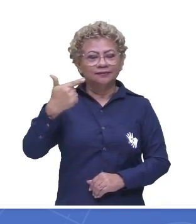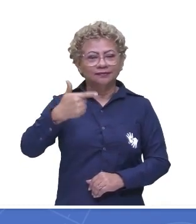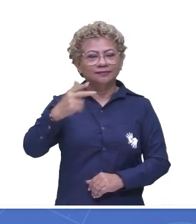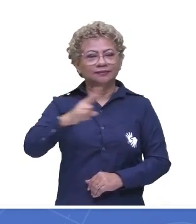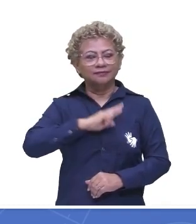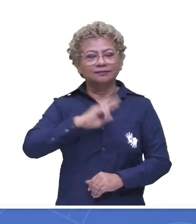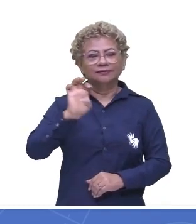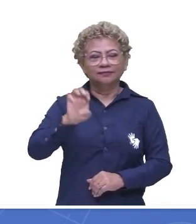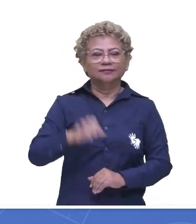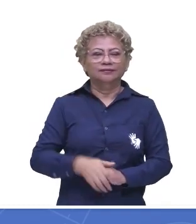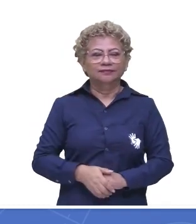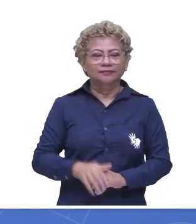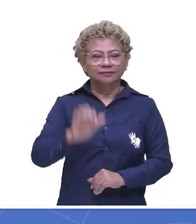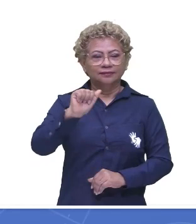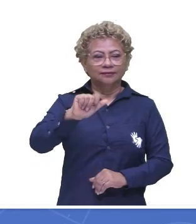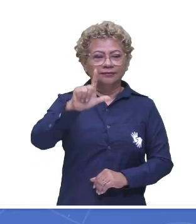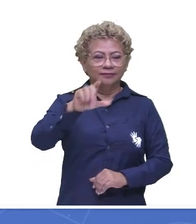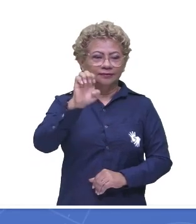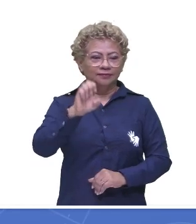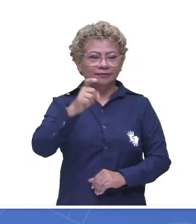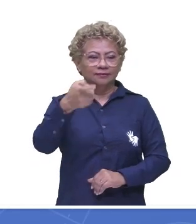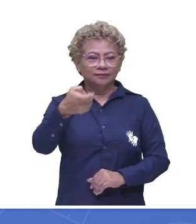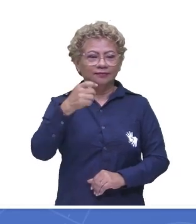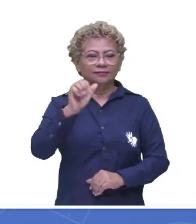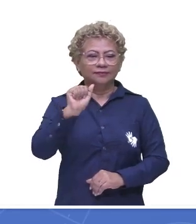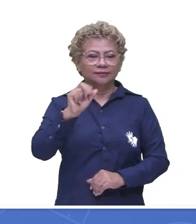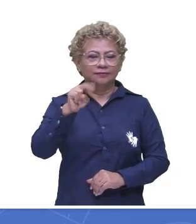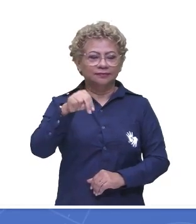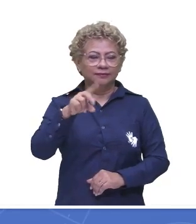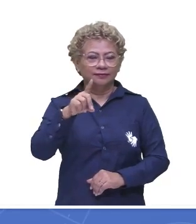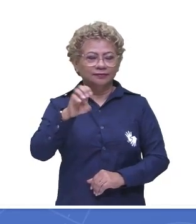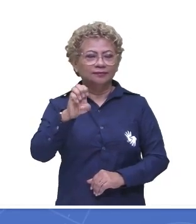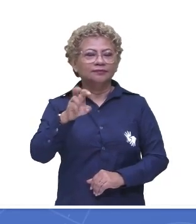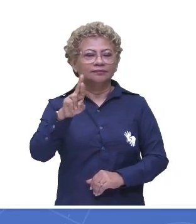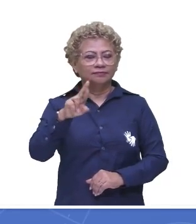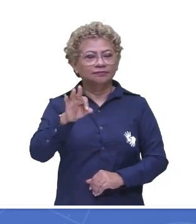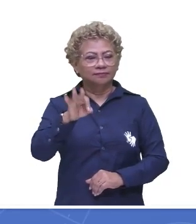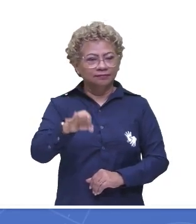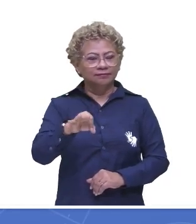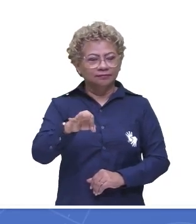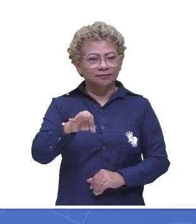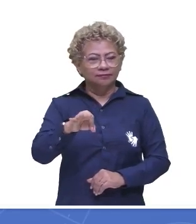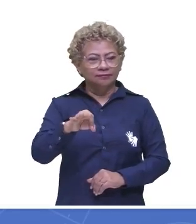Alexander, 2.100 calorias e letra E. Muito bem, Alexander.